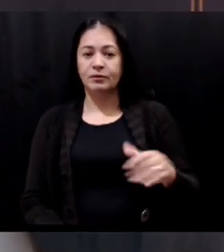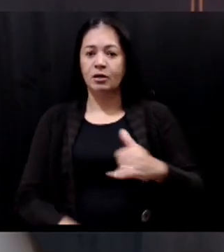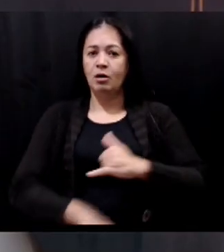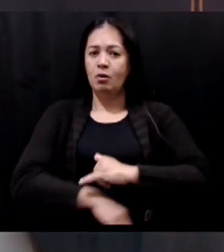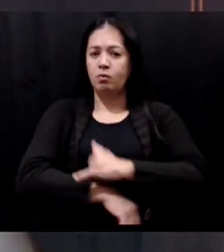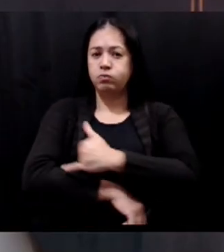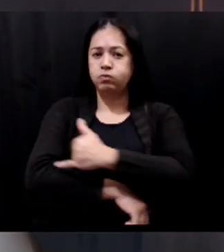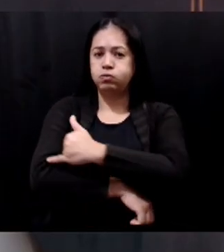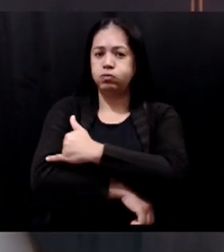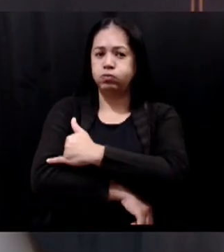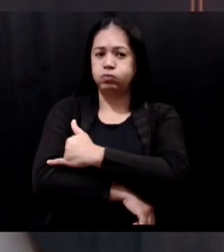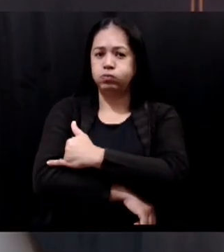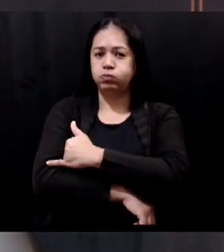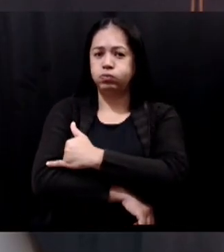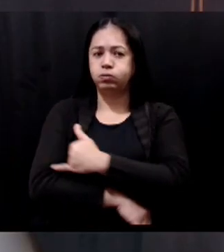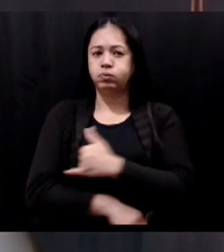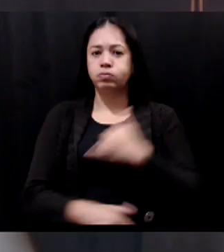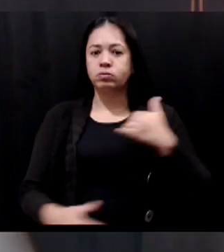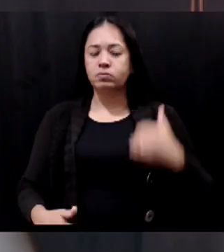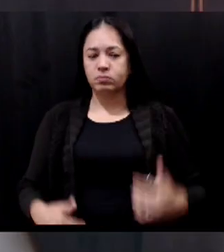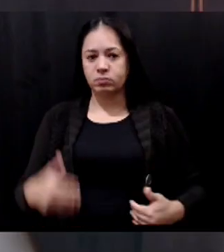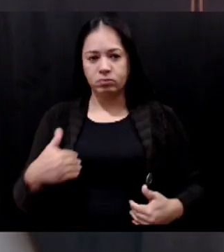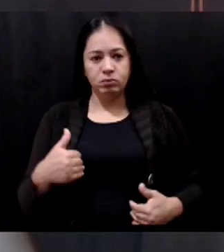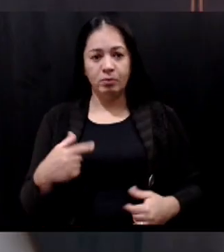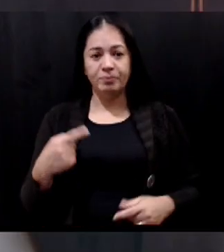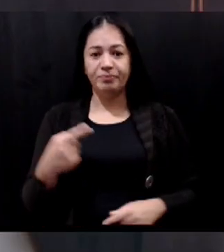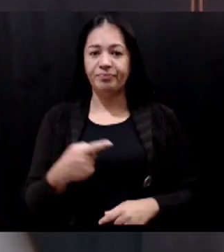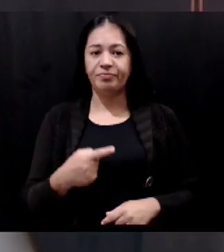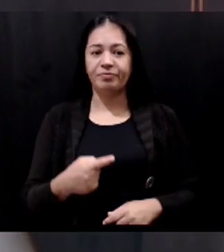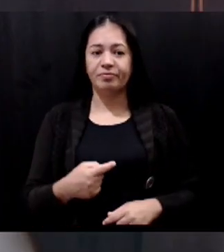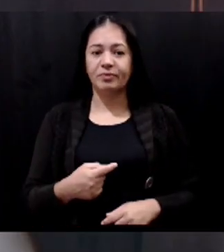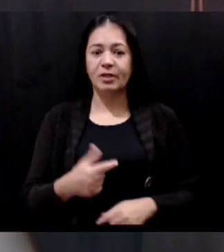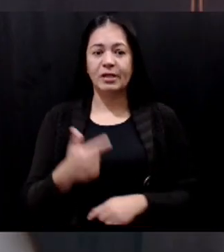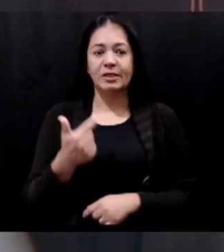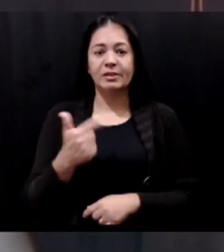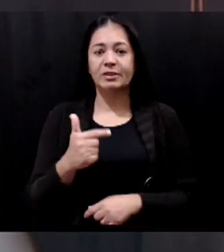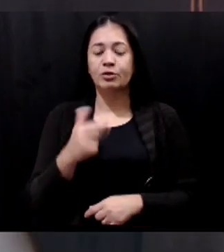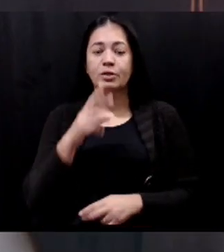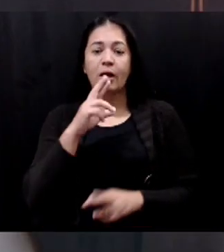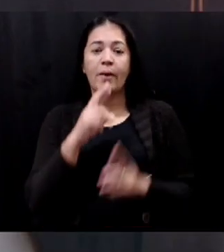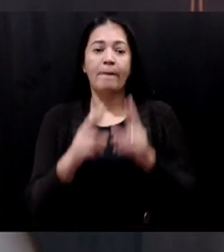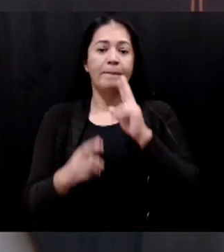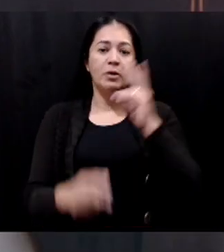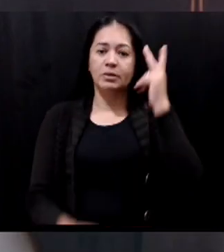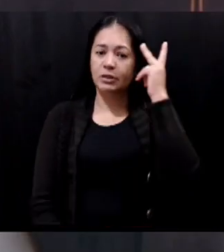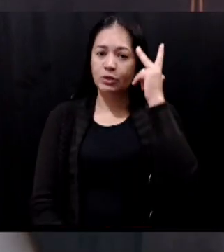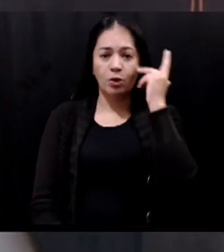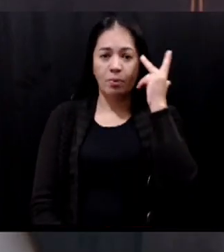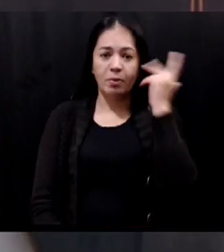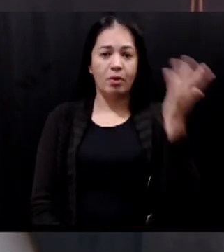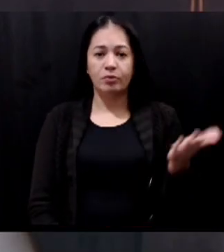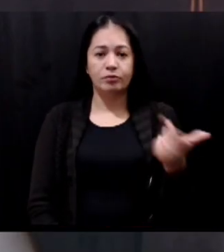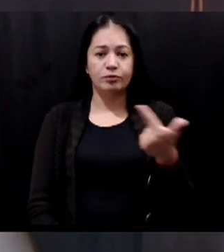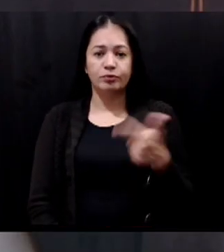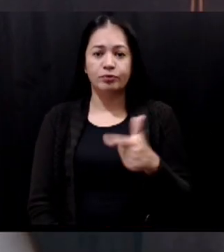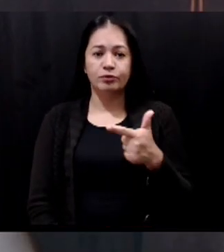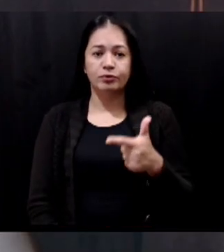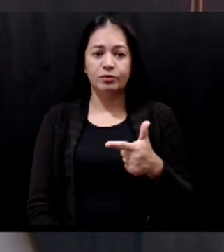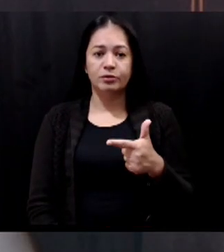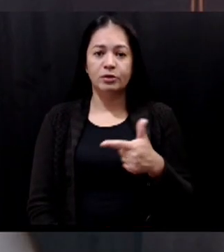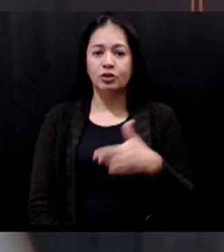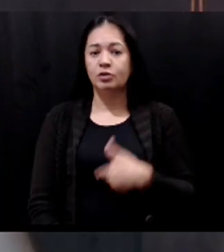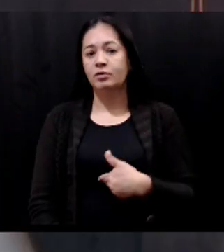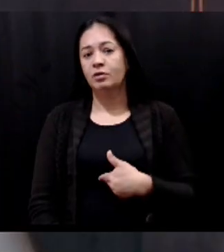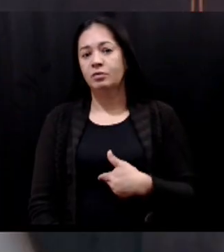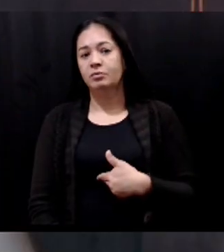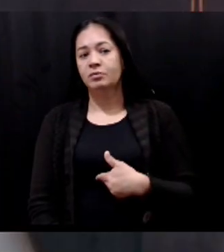gordura corporal, ele é um indivíduo que ele não tem as respostas normais, né, de fome, de saciedade. Ele tem também muito